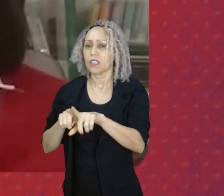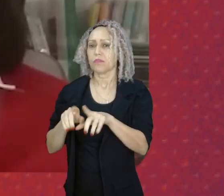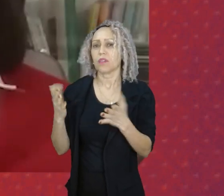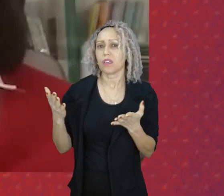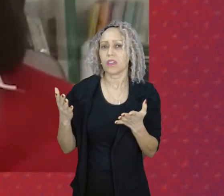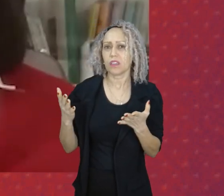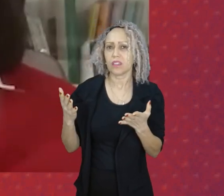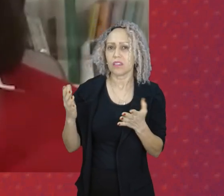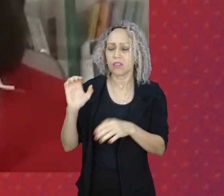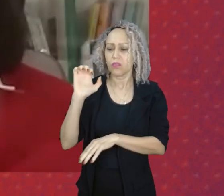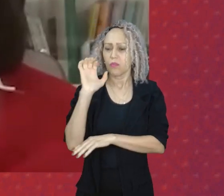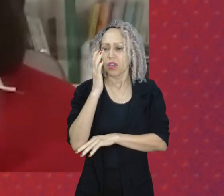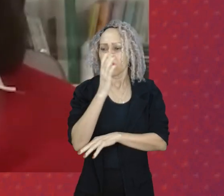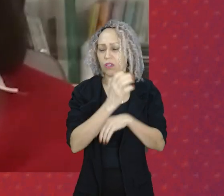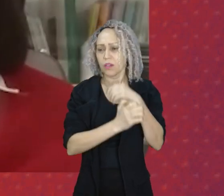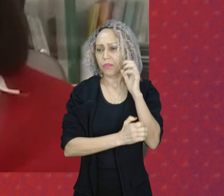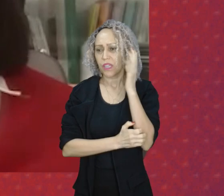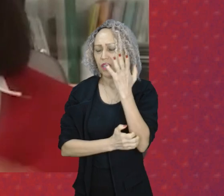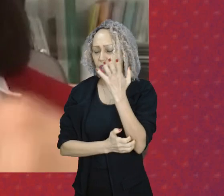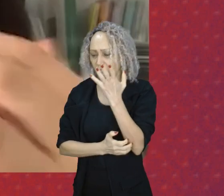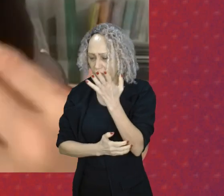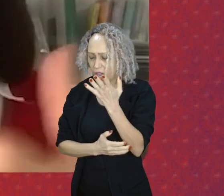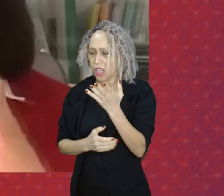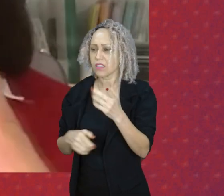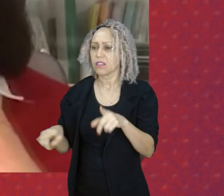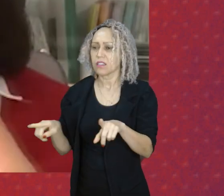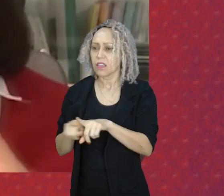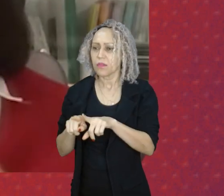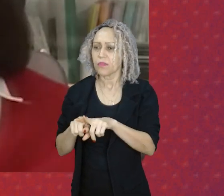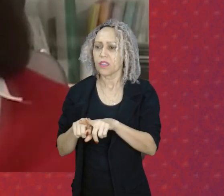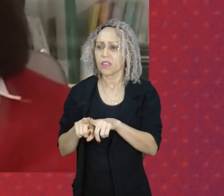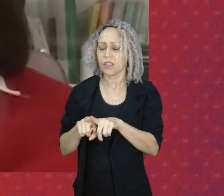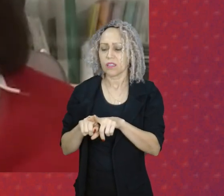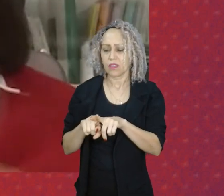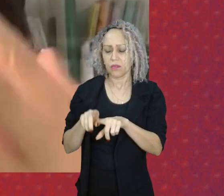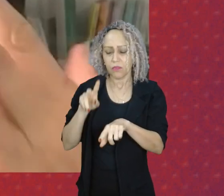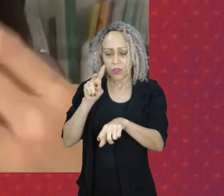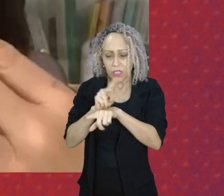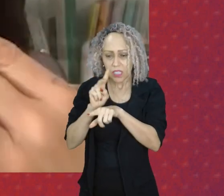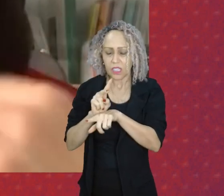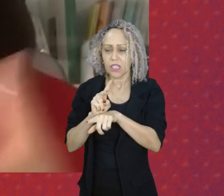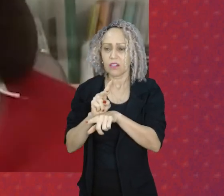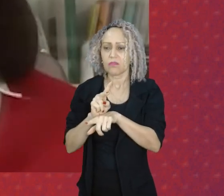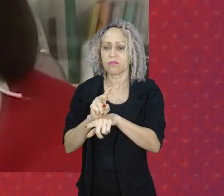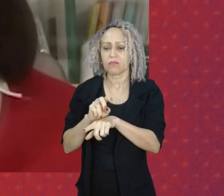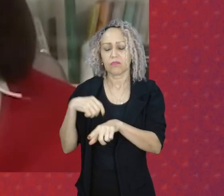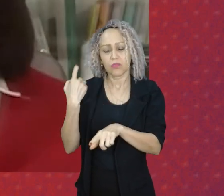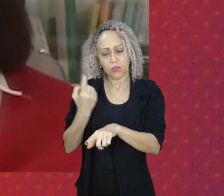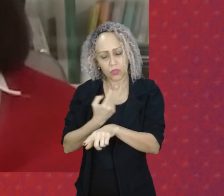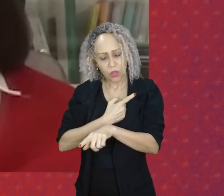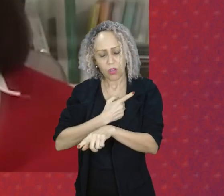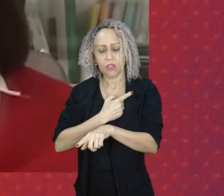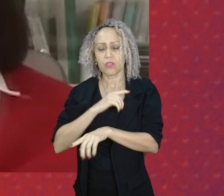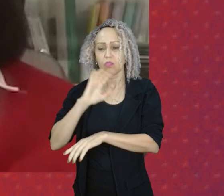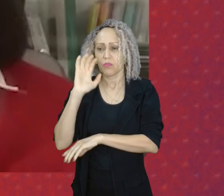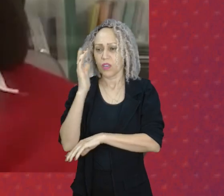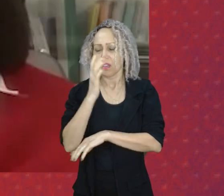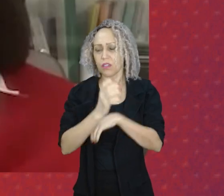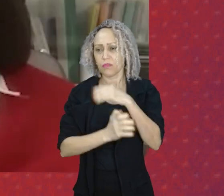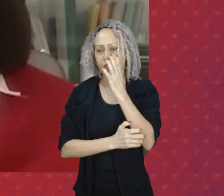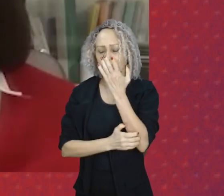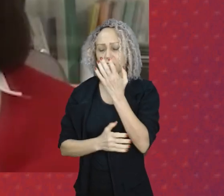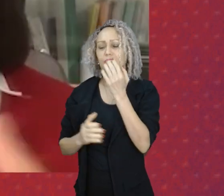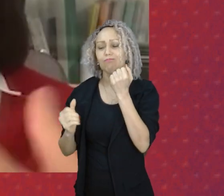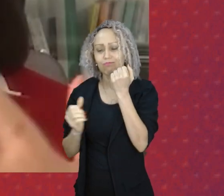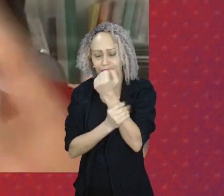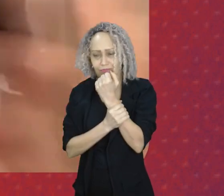ecológica e da garantia de defesa e proteção do nosso meio ambiente e de